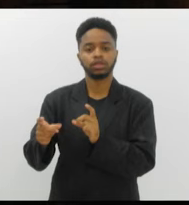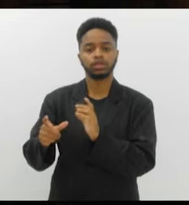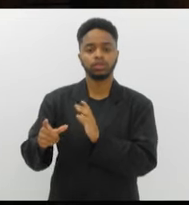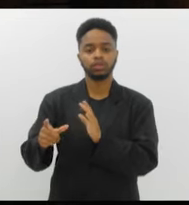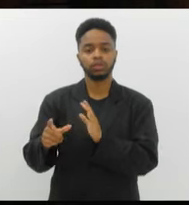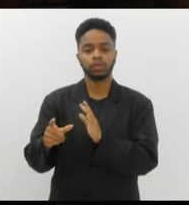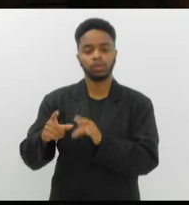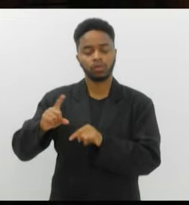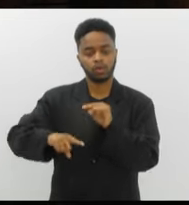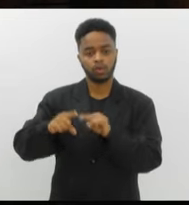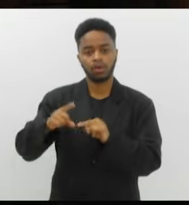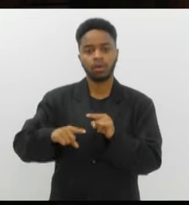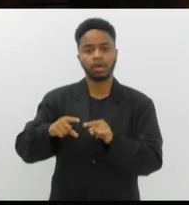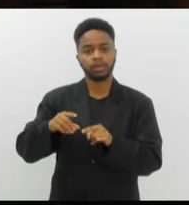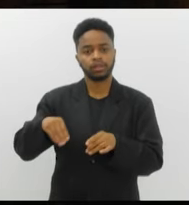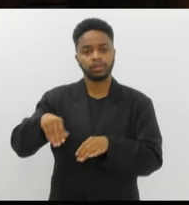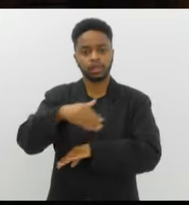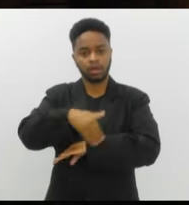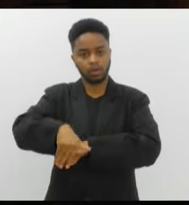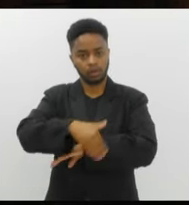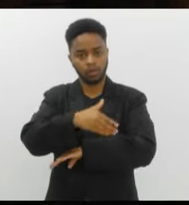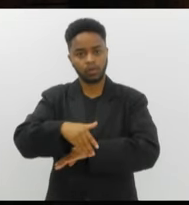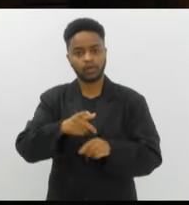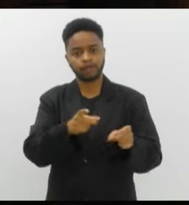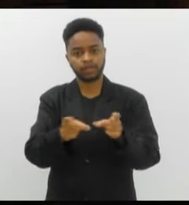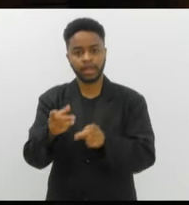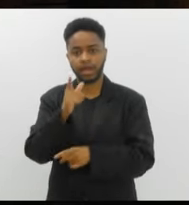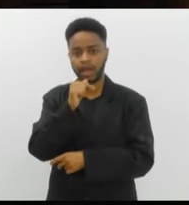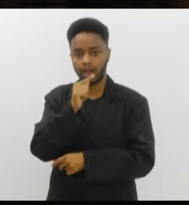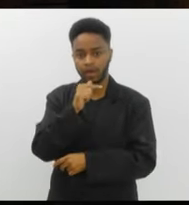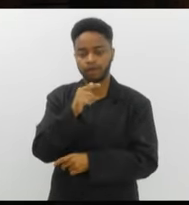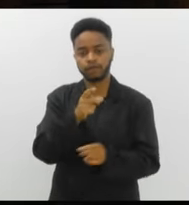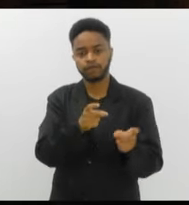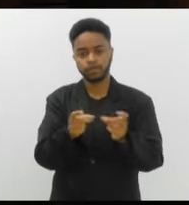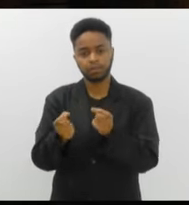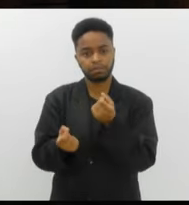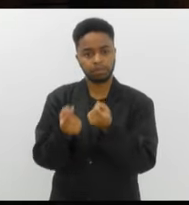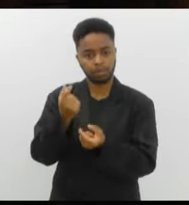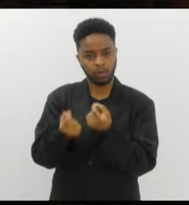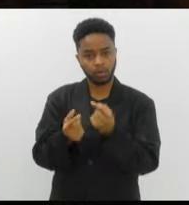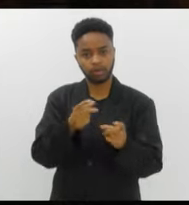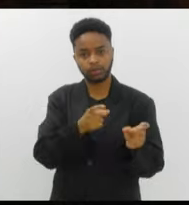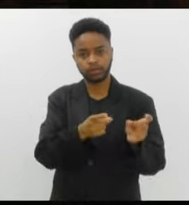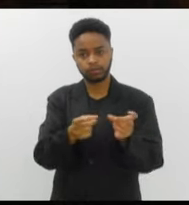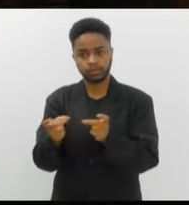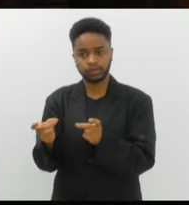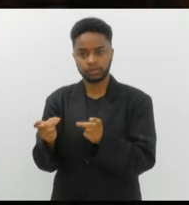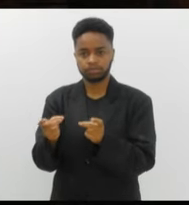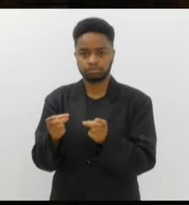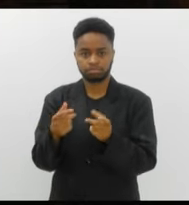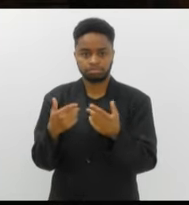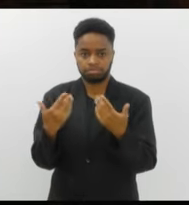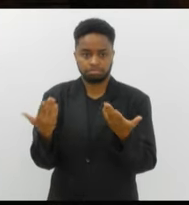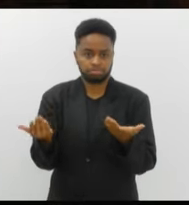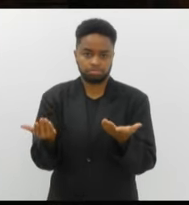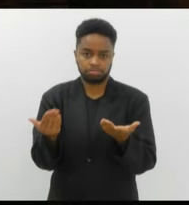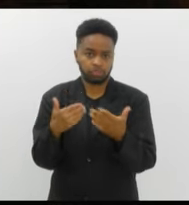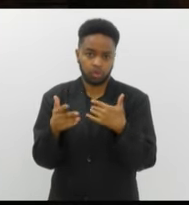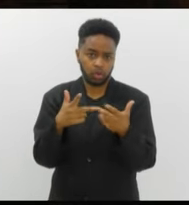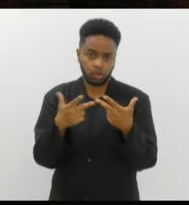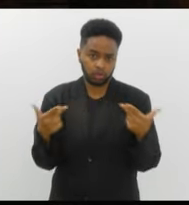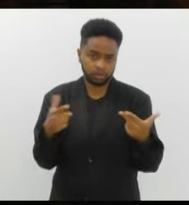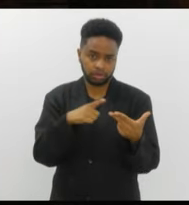ambulante. Aquele que está na rua vendendo uma água, vendendo uma pipoca, vendendo o que ele tem ali para